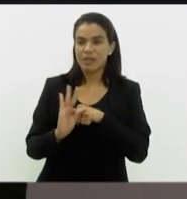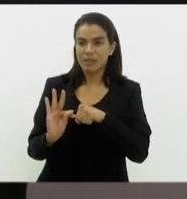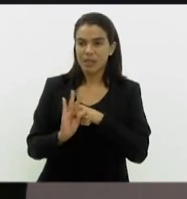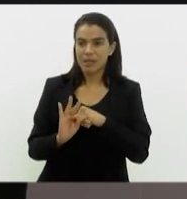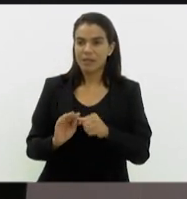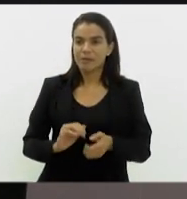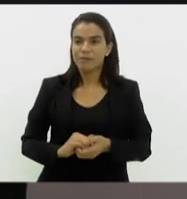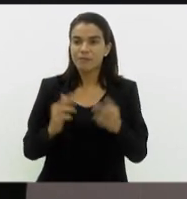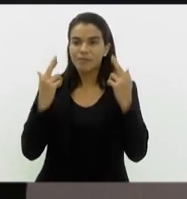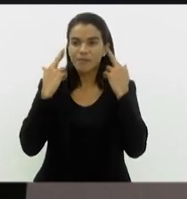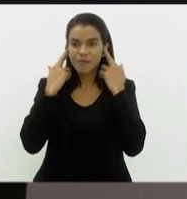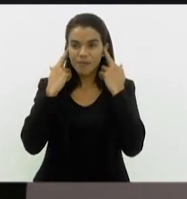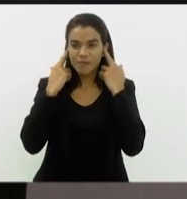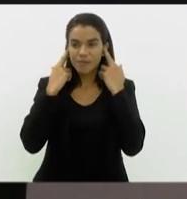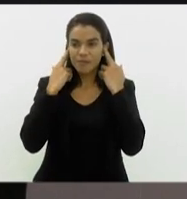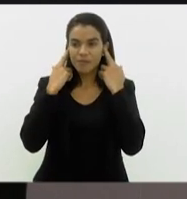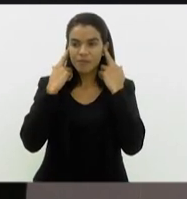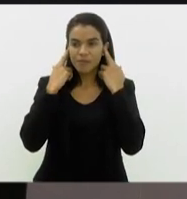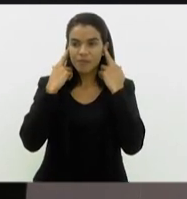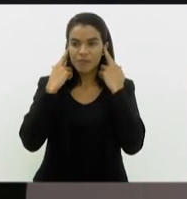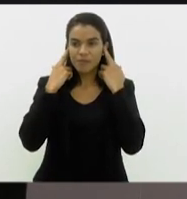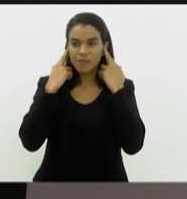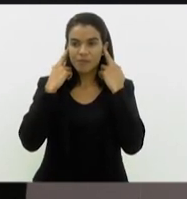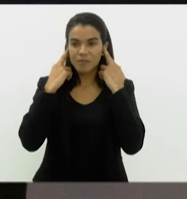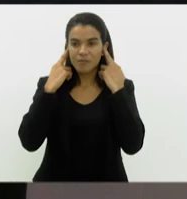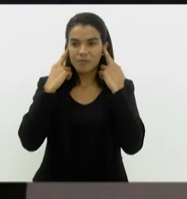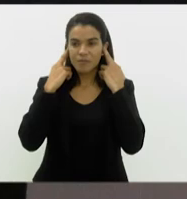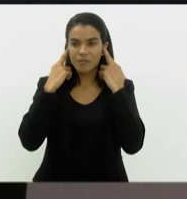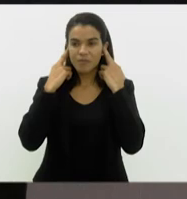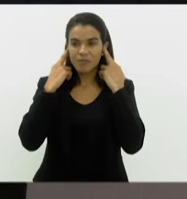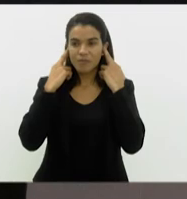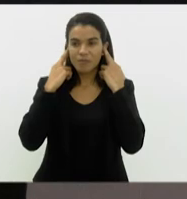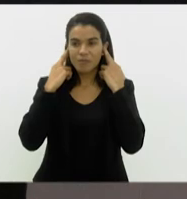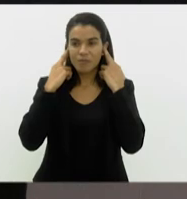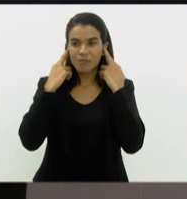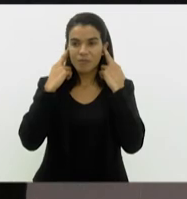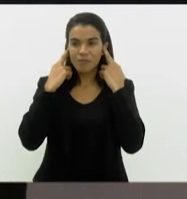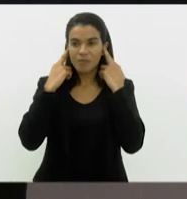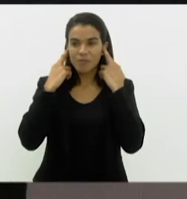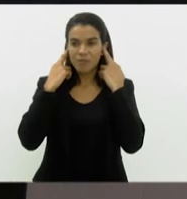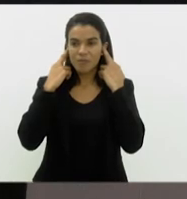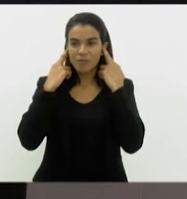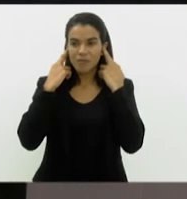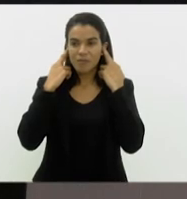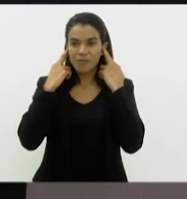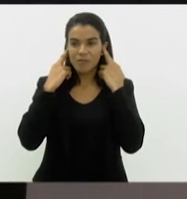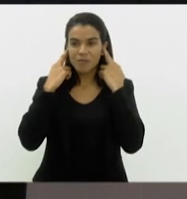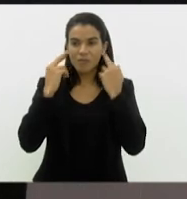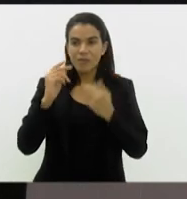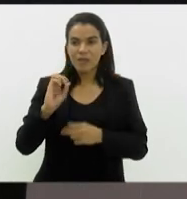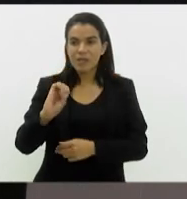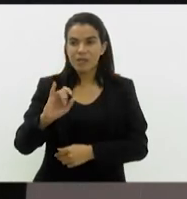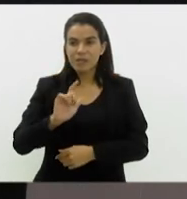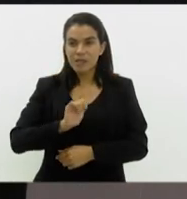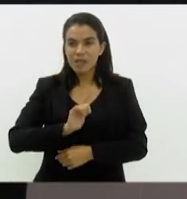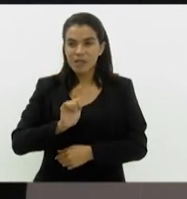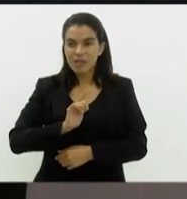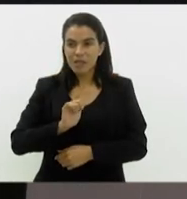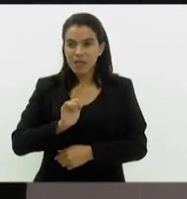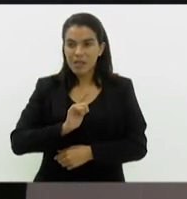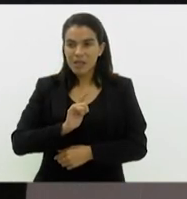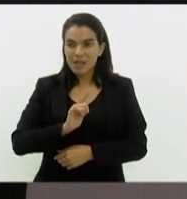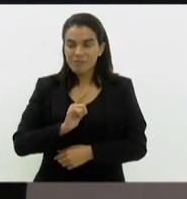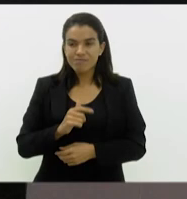claro se esse relatório que vai ser votado é o primeiro ou segundo tá se existe alguém mais que